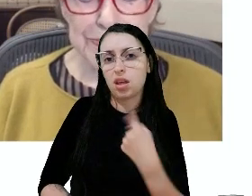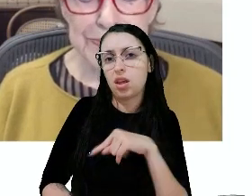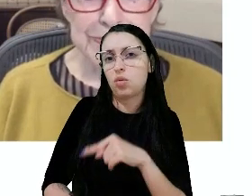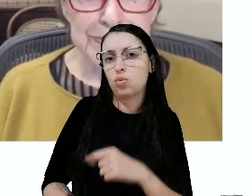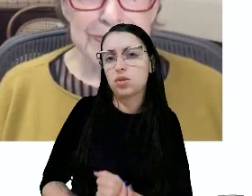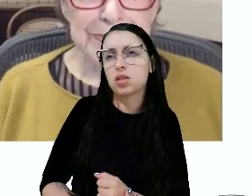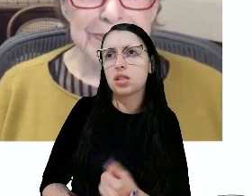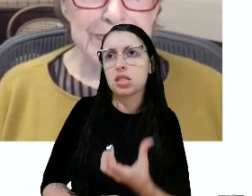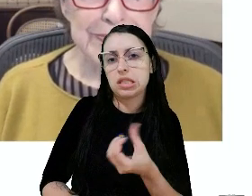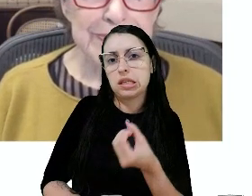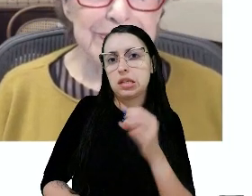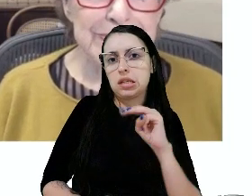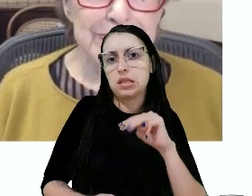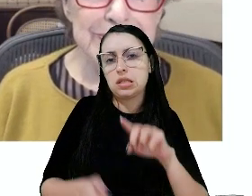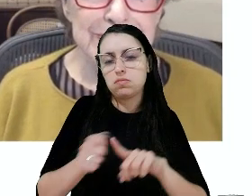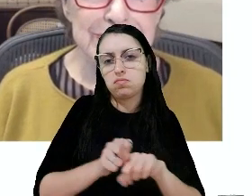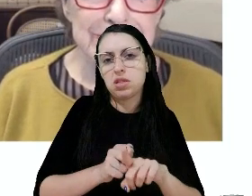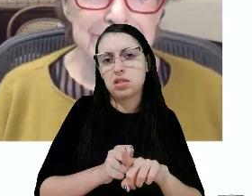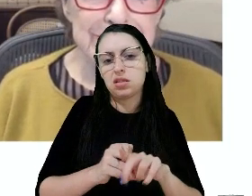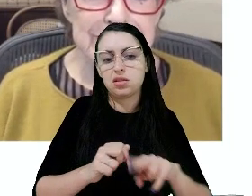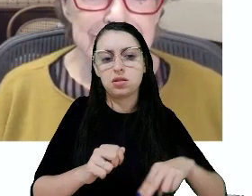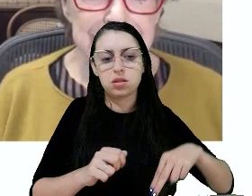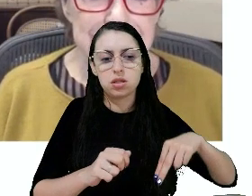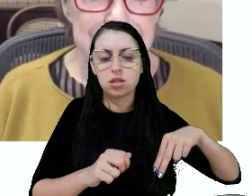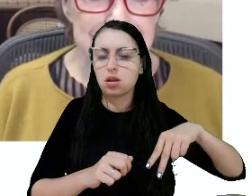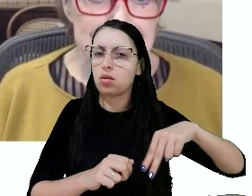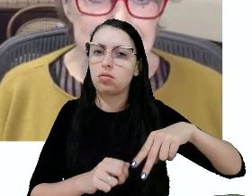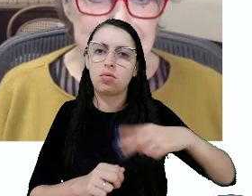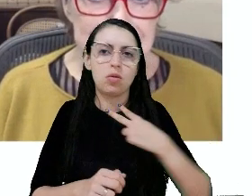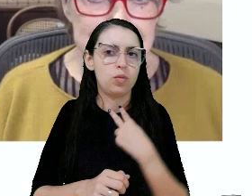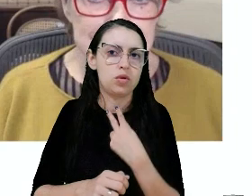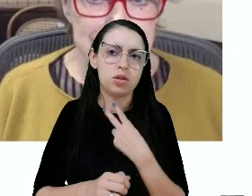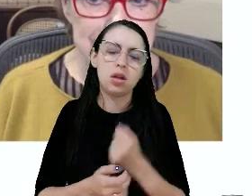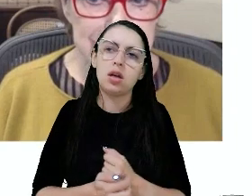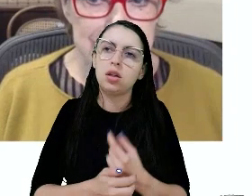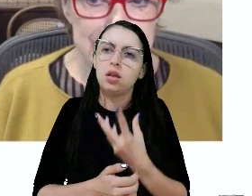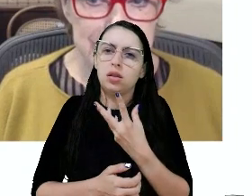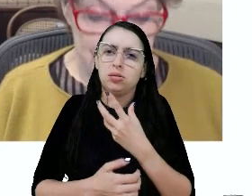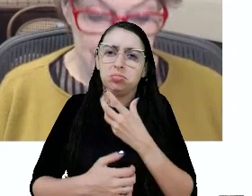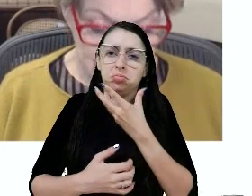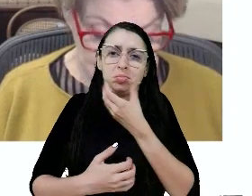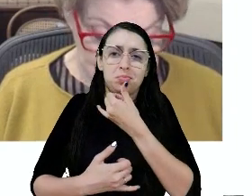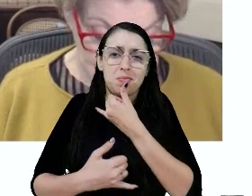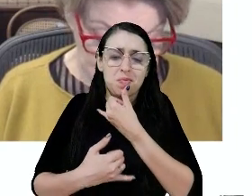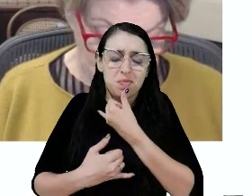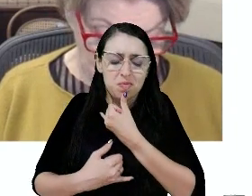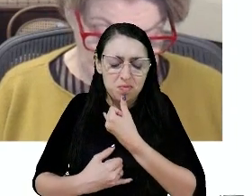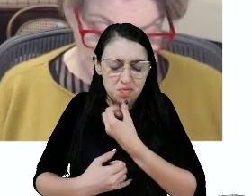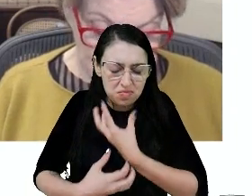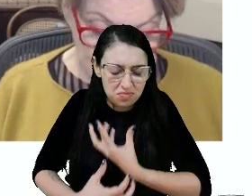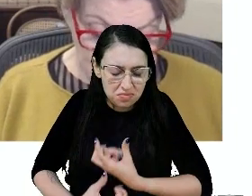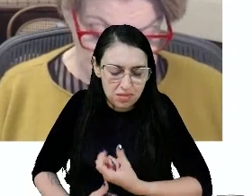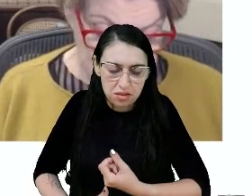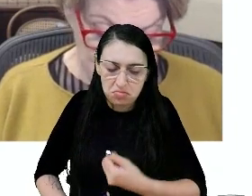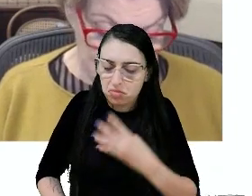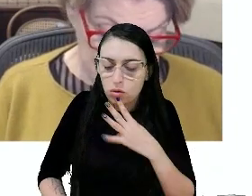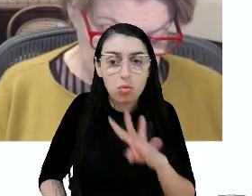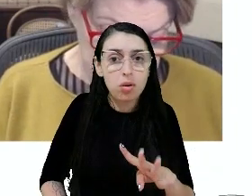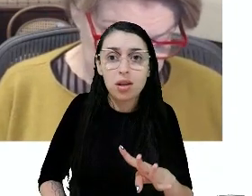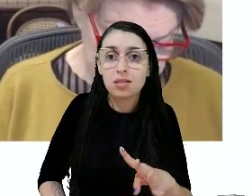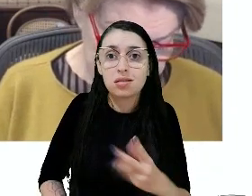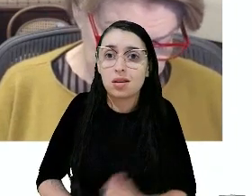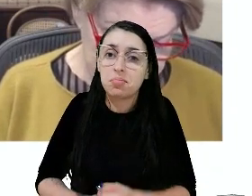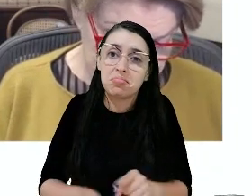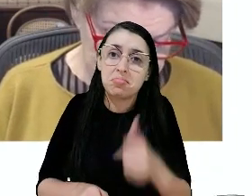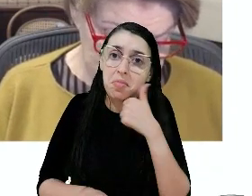conta desse machucado, eu tive que ficar 6 meses sem andar. E aí eu entrei numa profunda depressão. Só que eu não sabia que aquilo era depressão. A